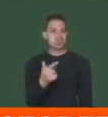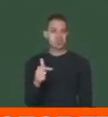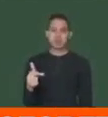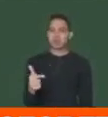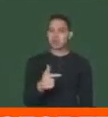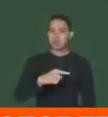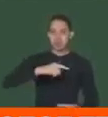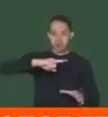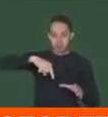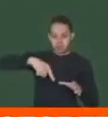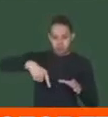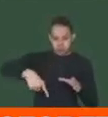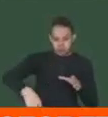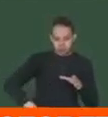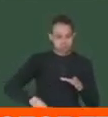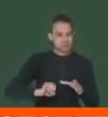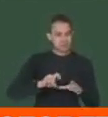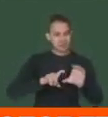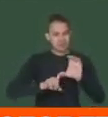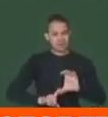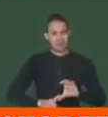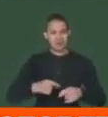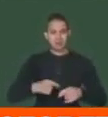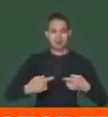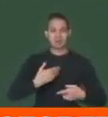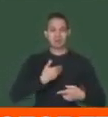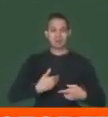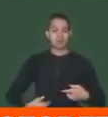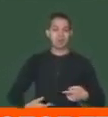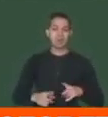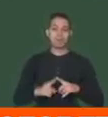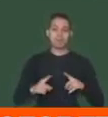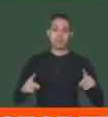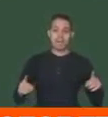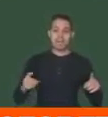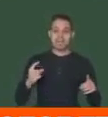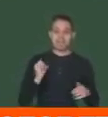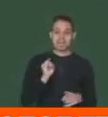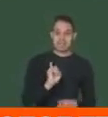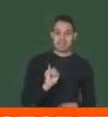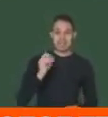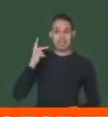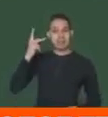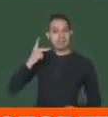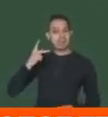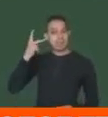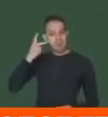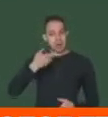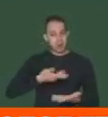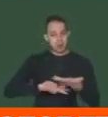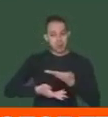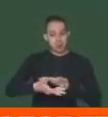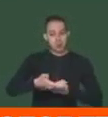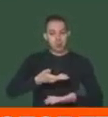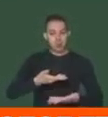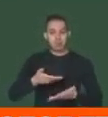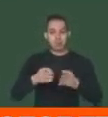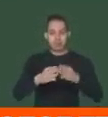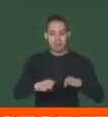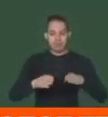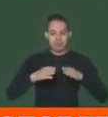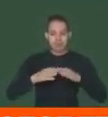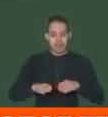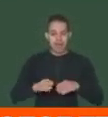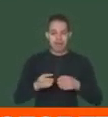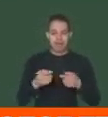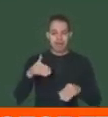de política pública, mas apenas aquelas em que parlamentares que fazem troca de votos para votar contra o povo